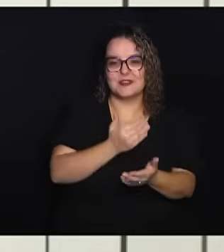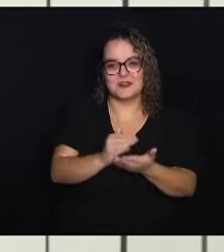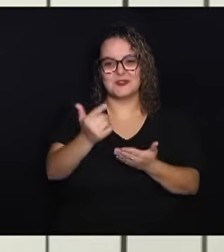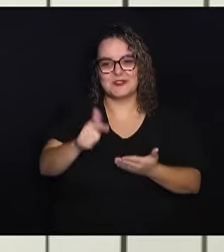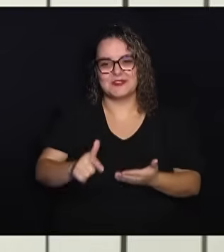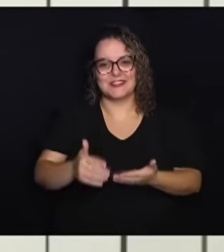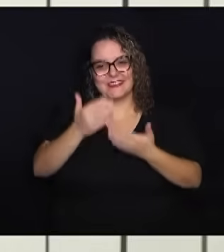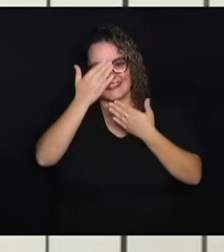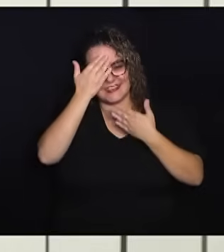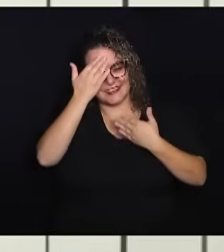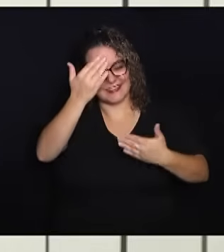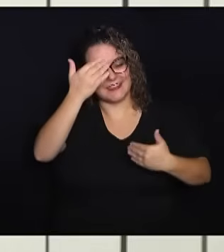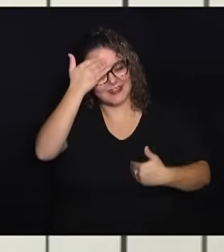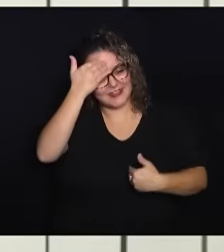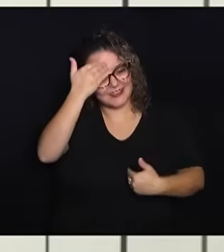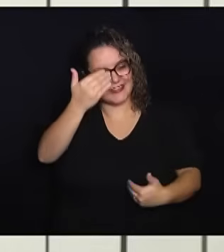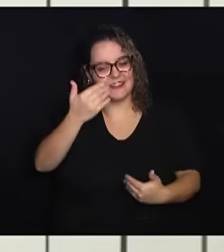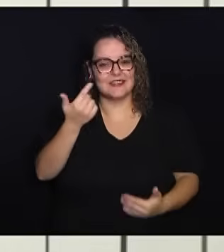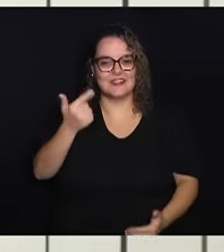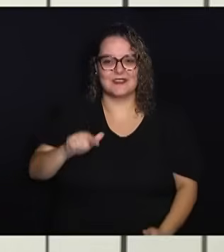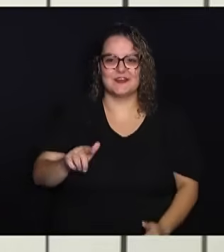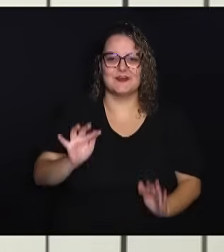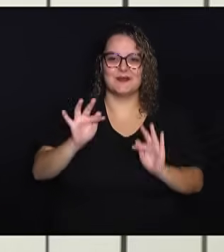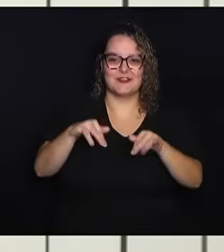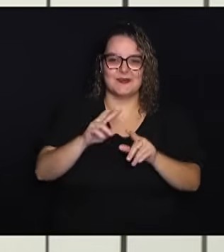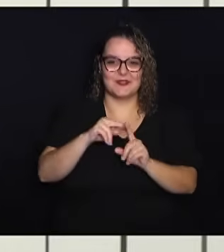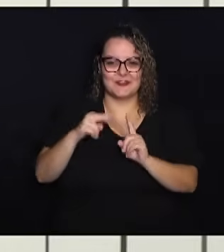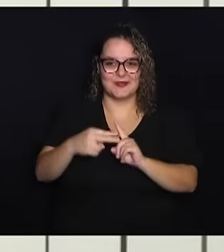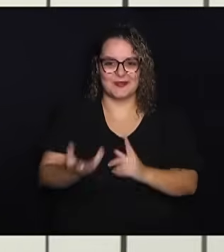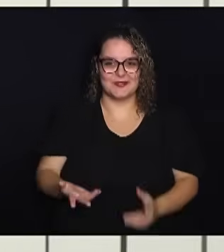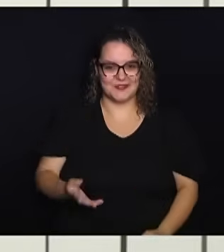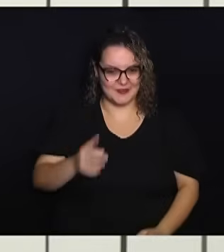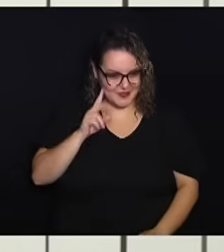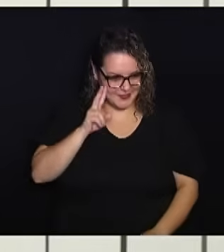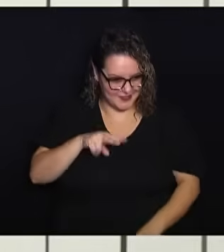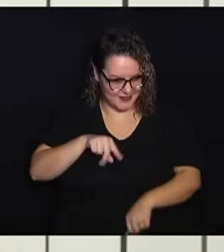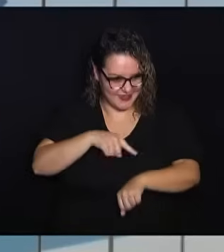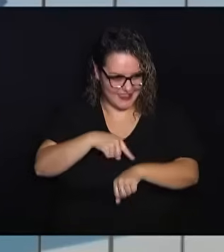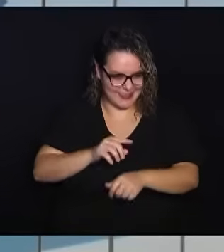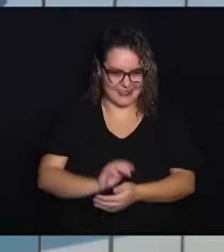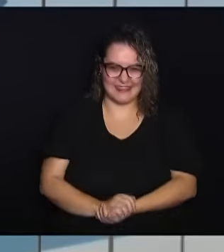Então, gratidão mais uma vez. Já está terminando o Ponto de Vista, viu como passou rapidinho?